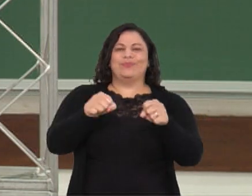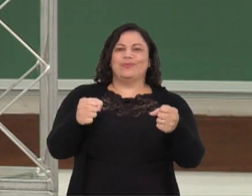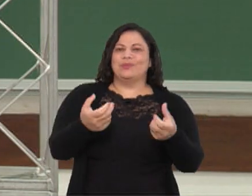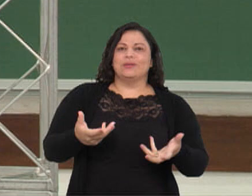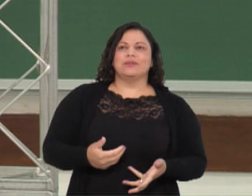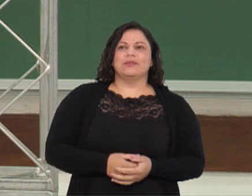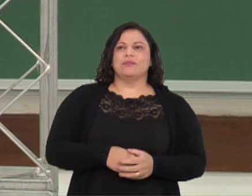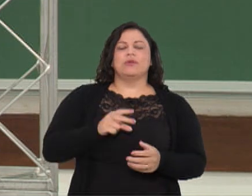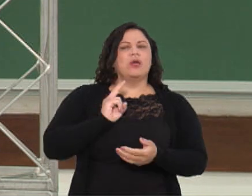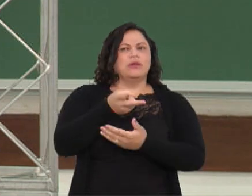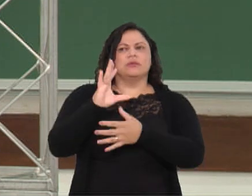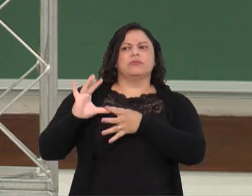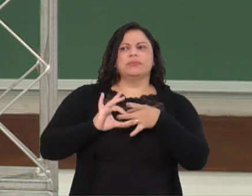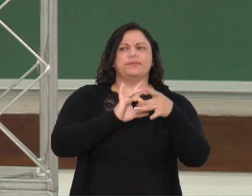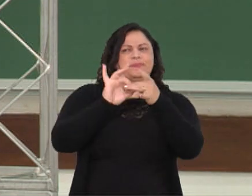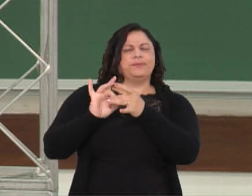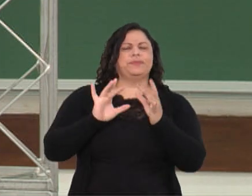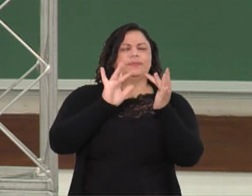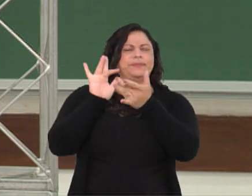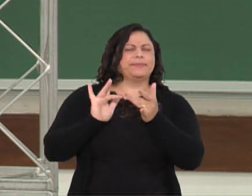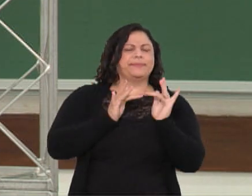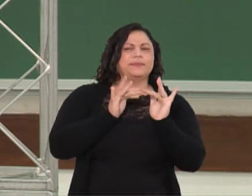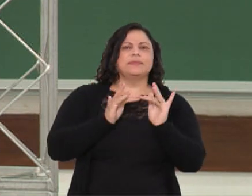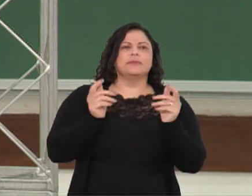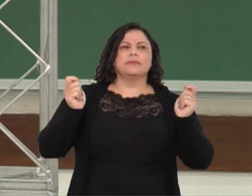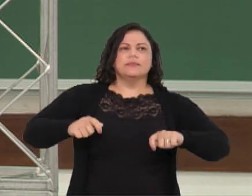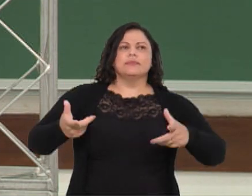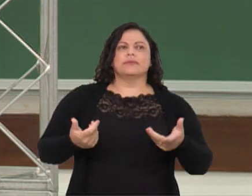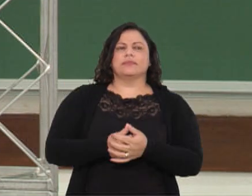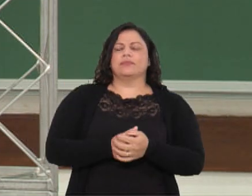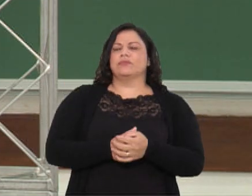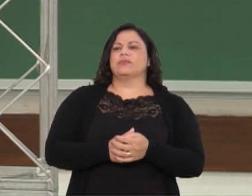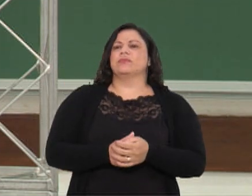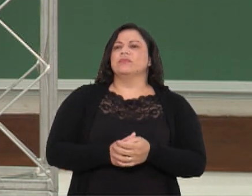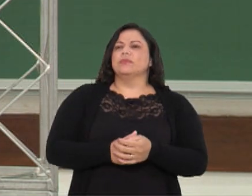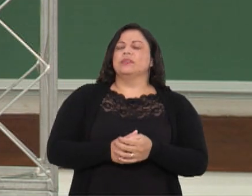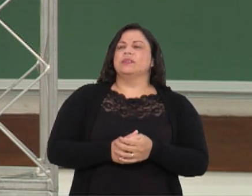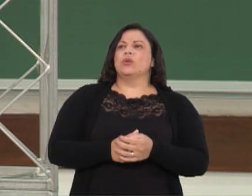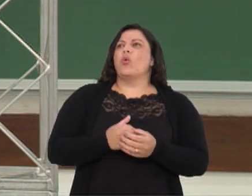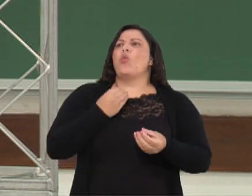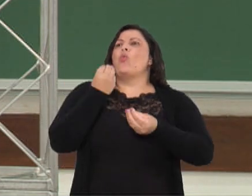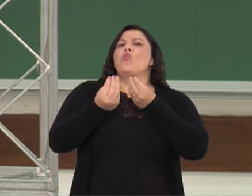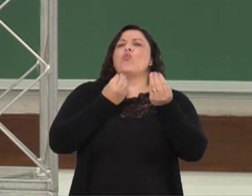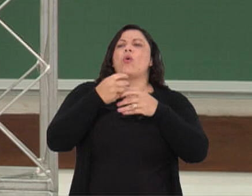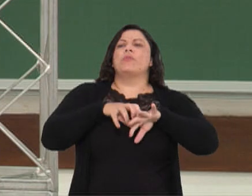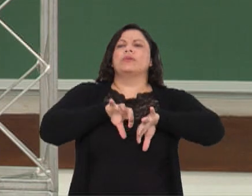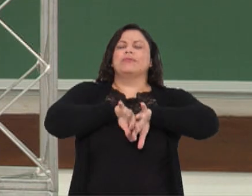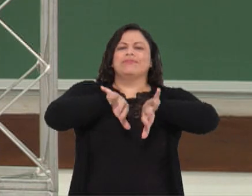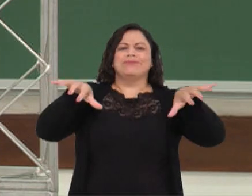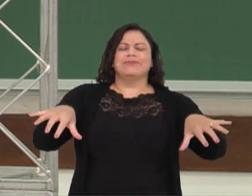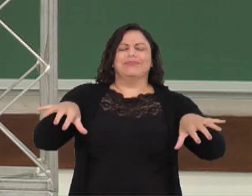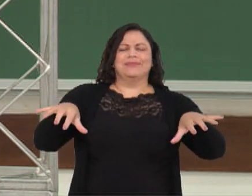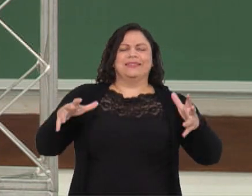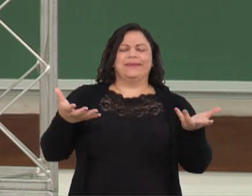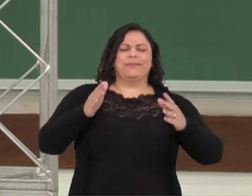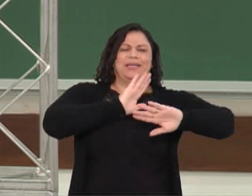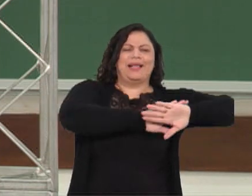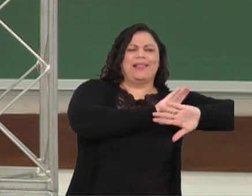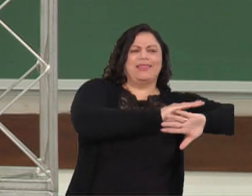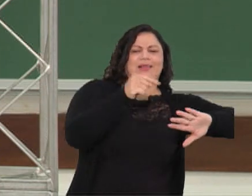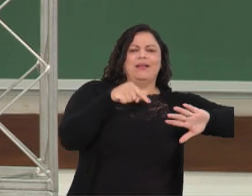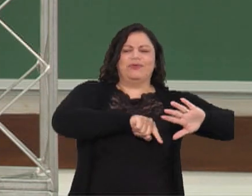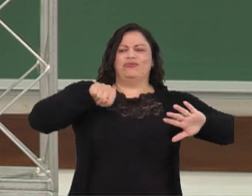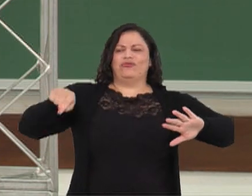sempre ligados a alguma coisa. Não conseguimos de jeito nenhum escapar da ideologia. Não, eu quero